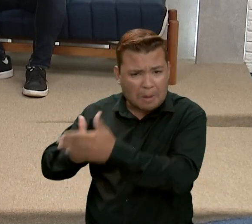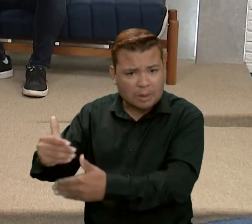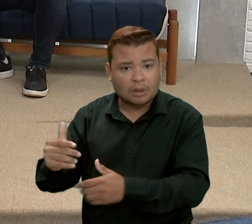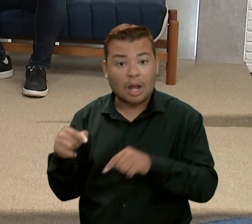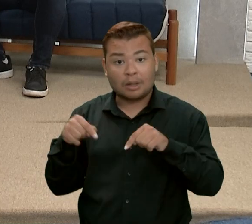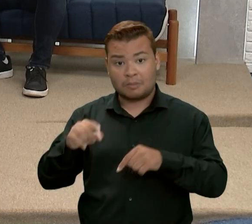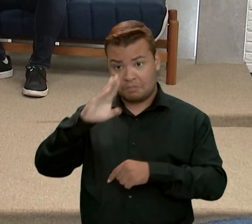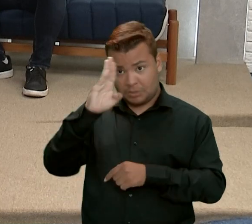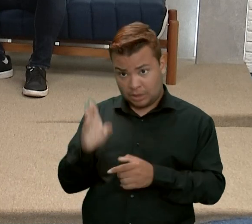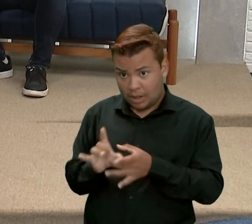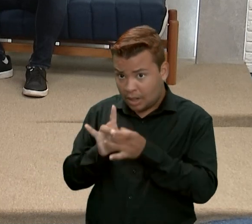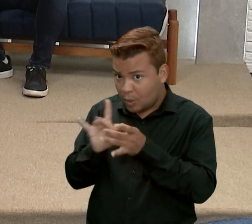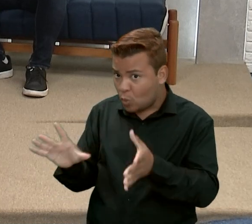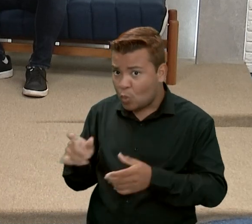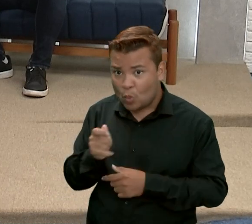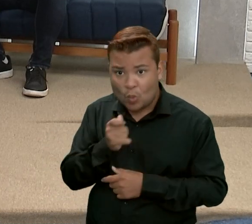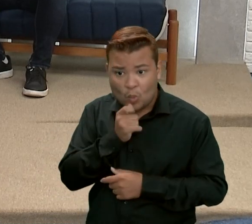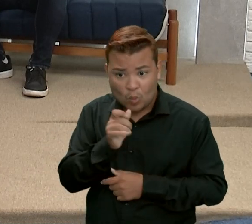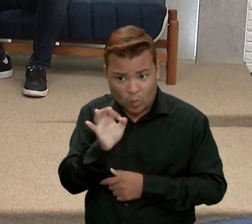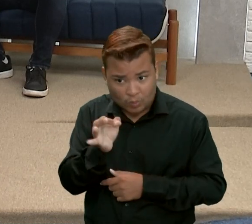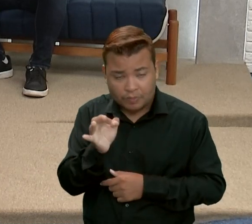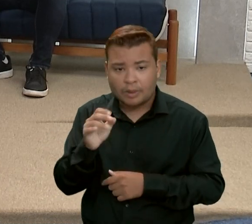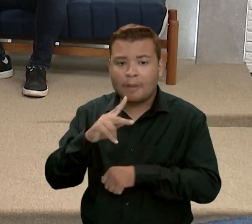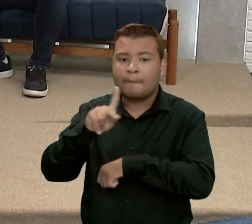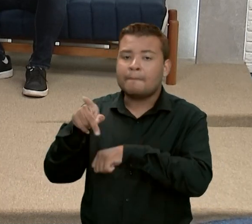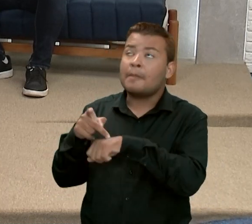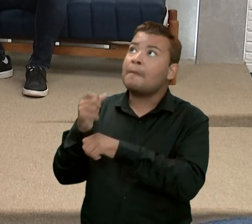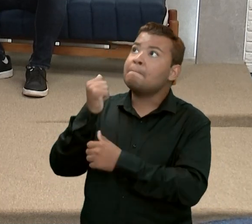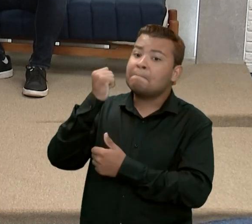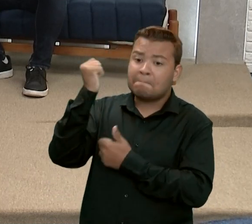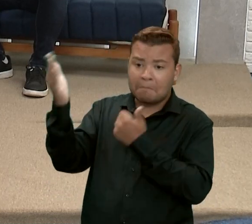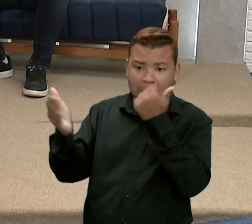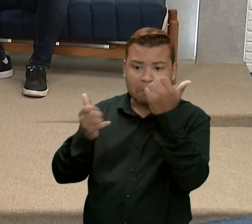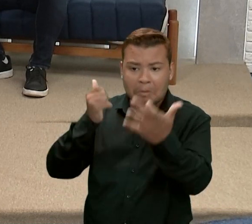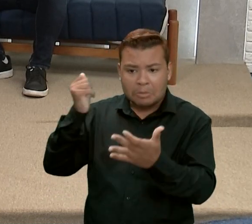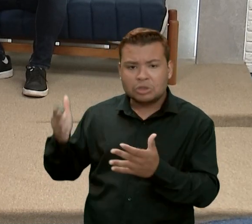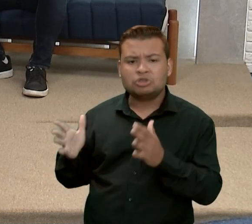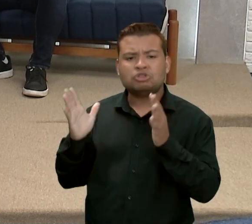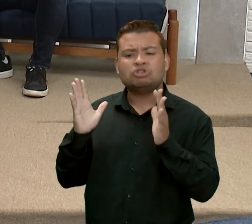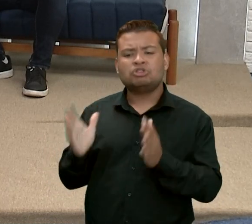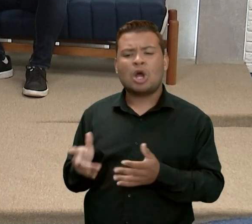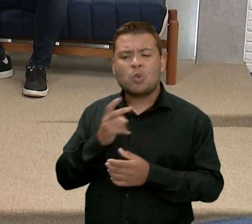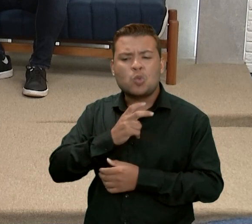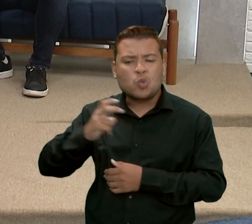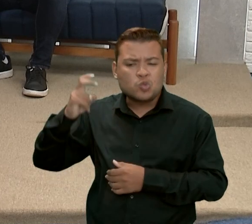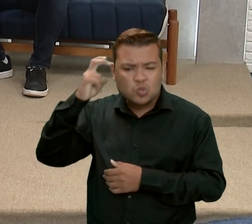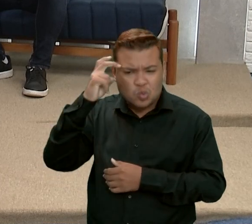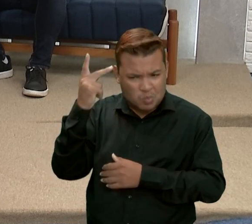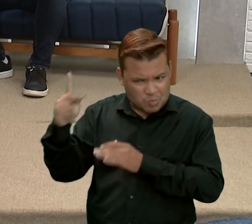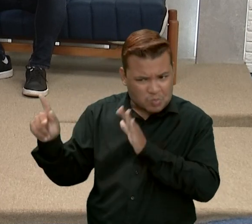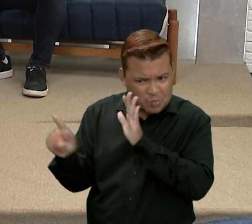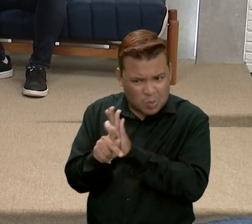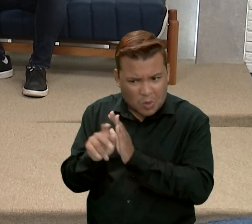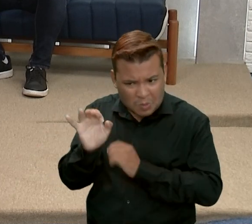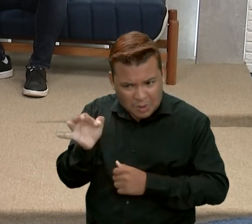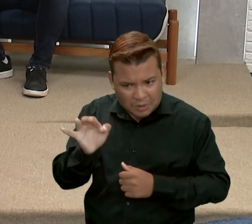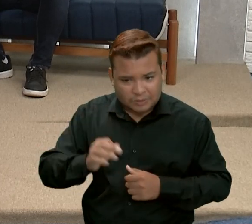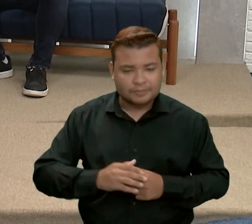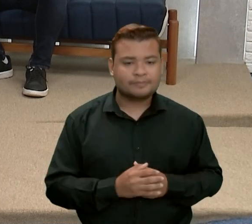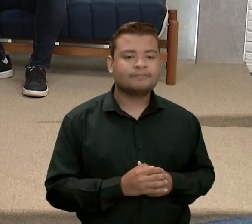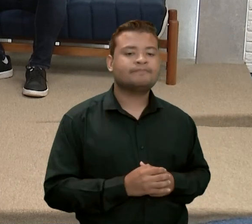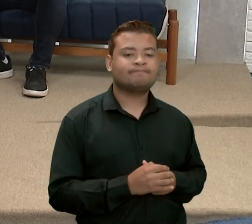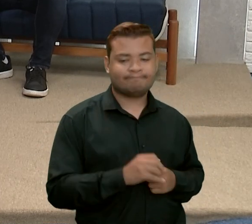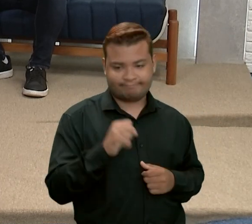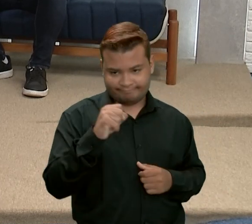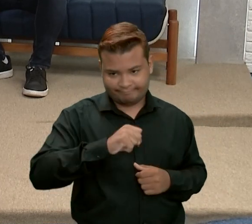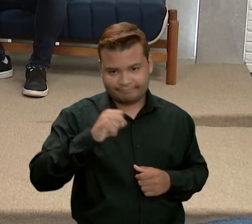Brasil. Fora do Brasil, em outros países, já é questão até mesmo cultural, né? Então, como a